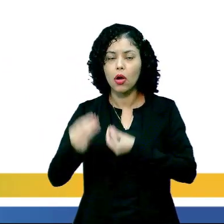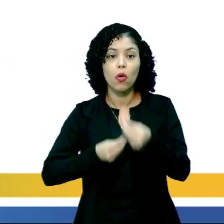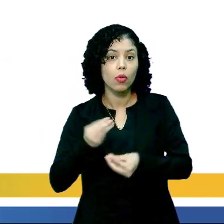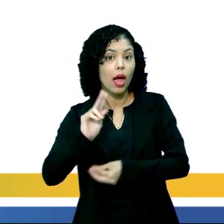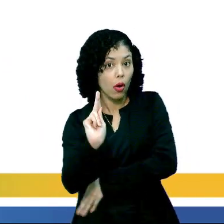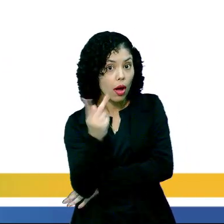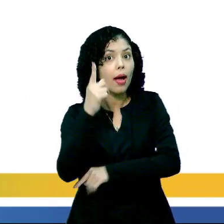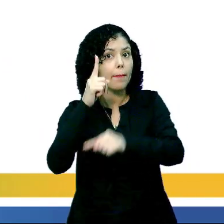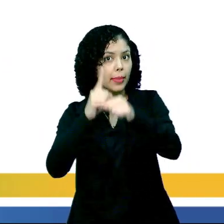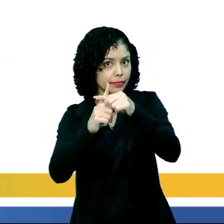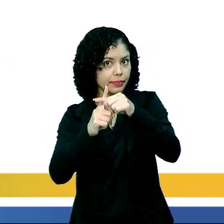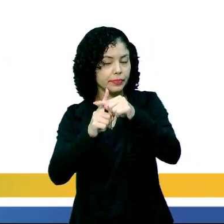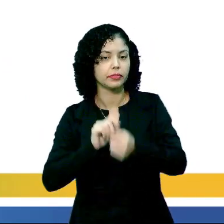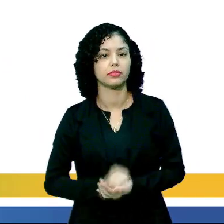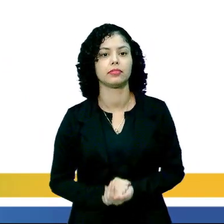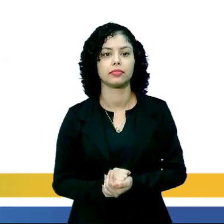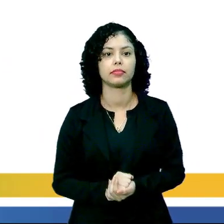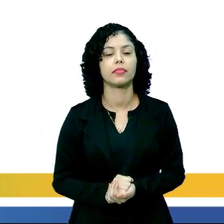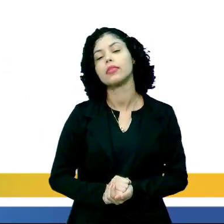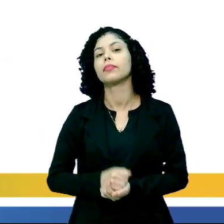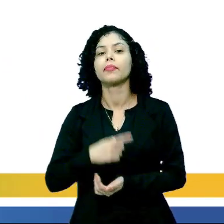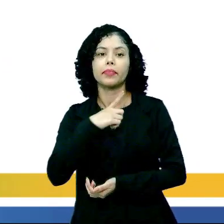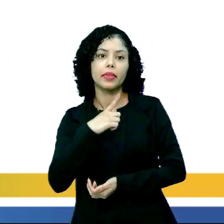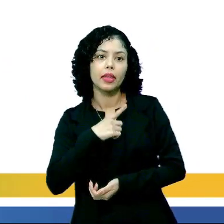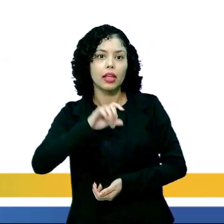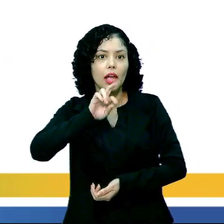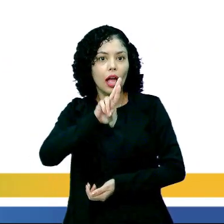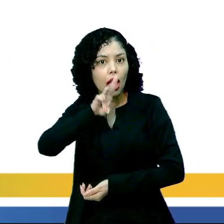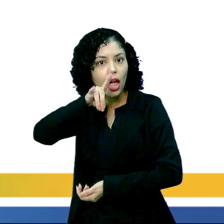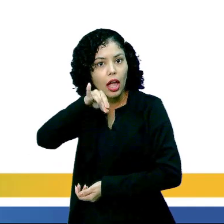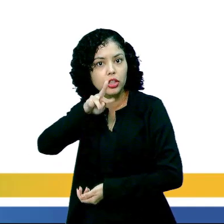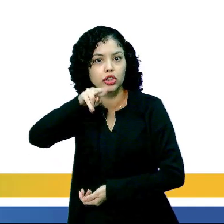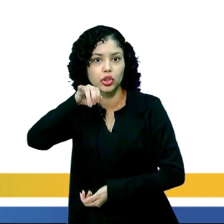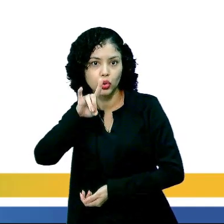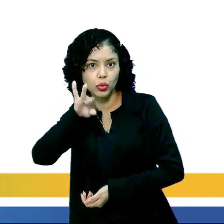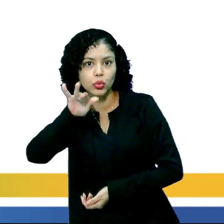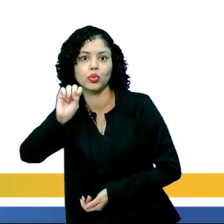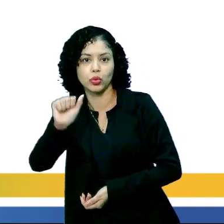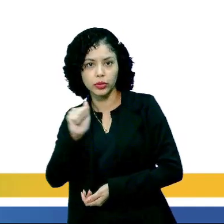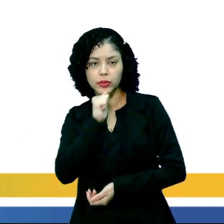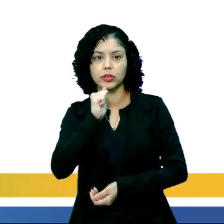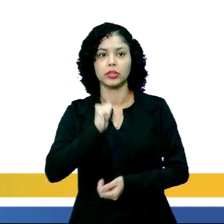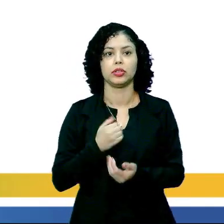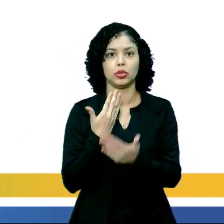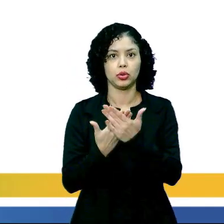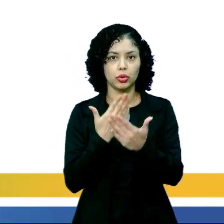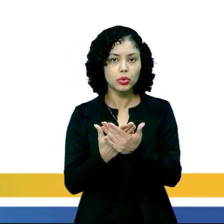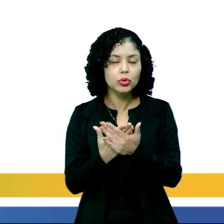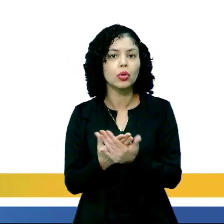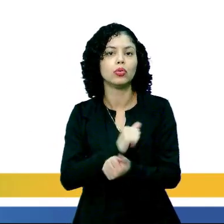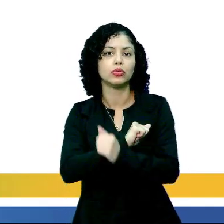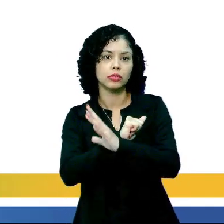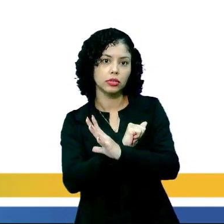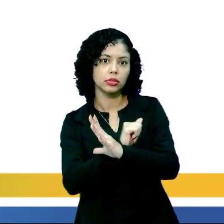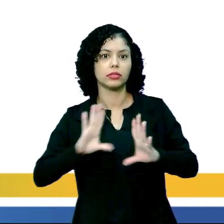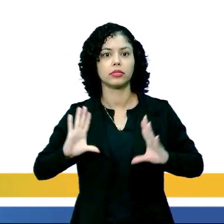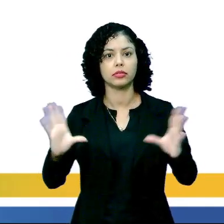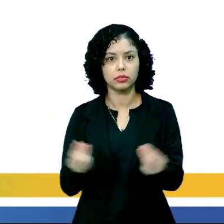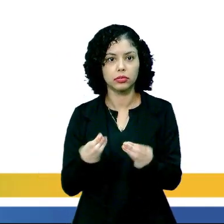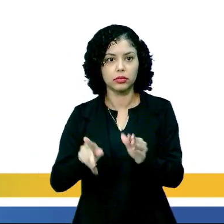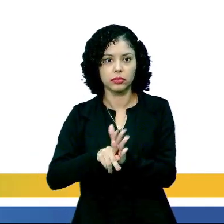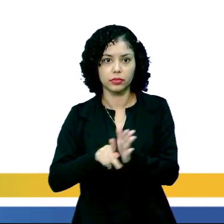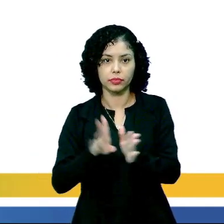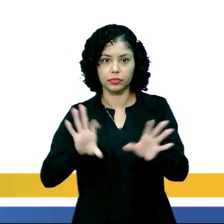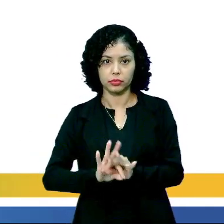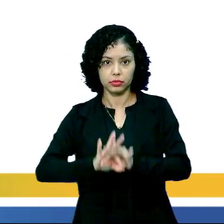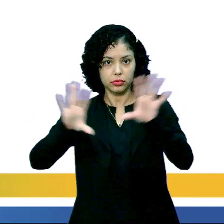com hidrogênio como h+ tá então para reinos que foi o cara que estudou os ácidos todo Ácido é um composto capaz